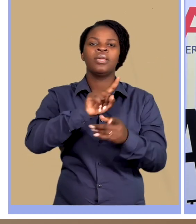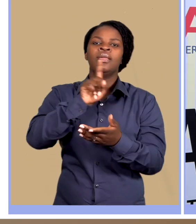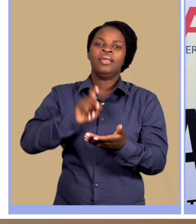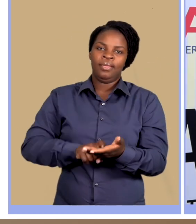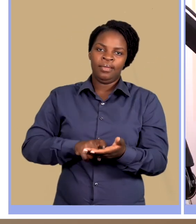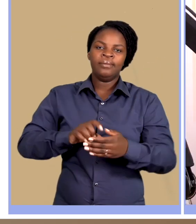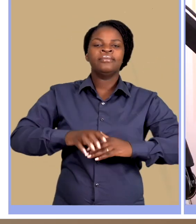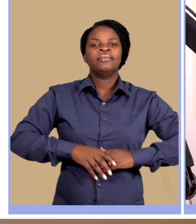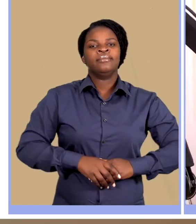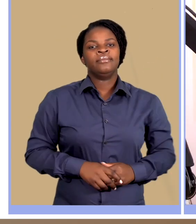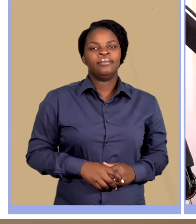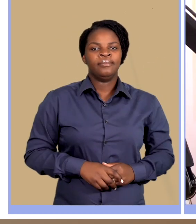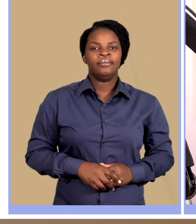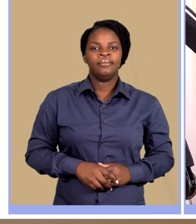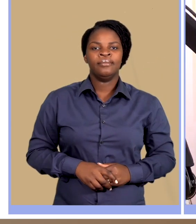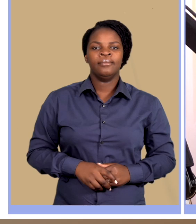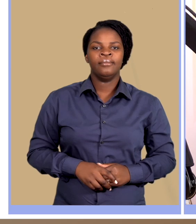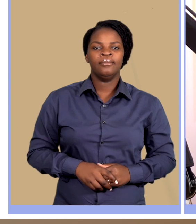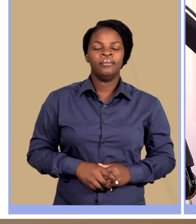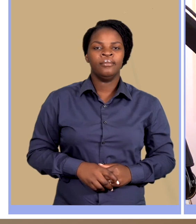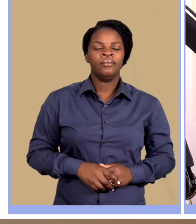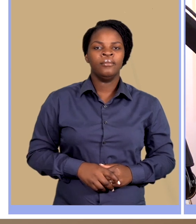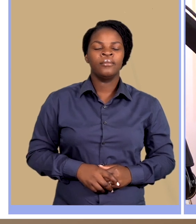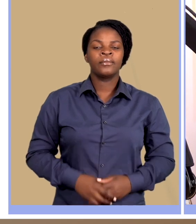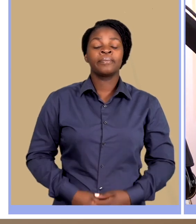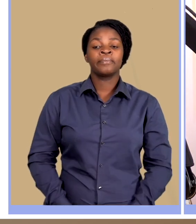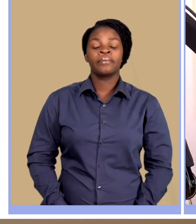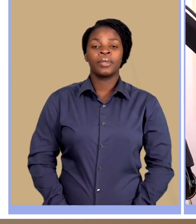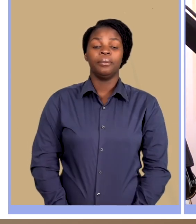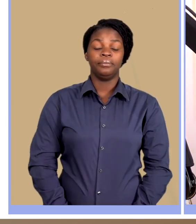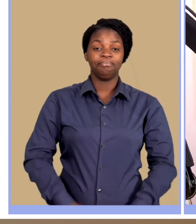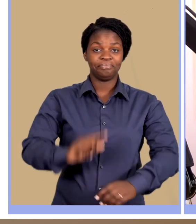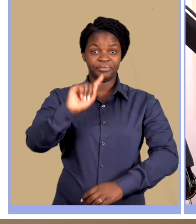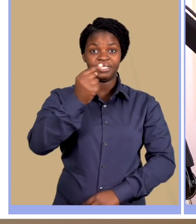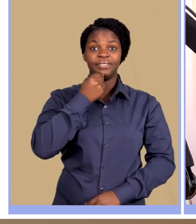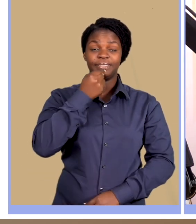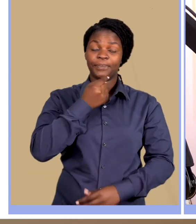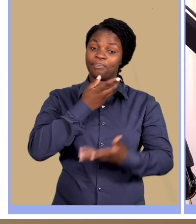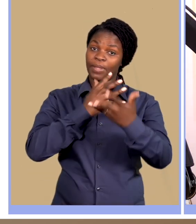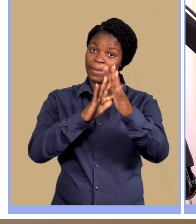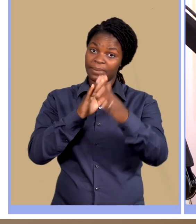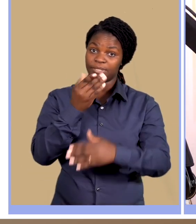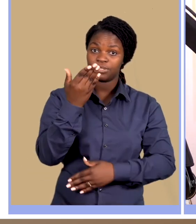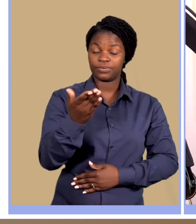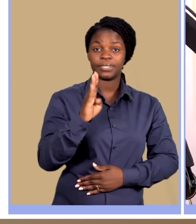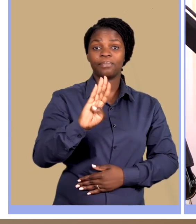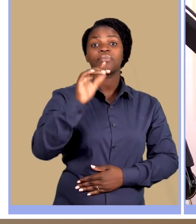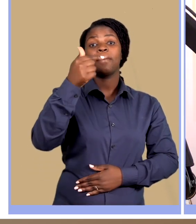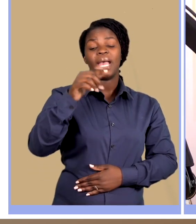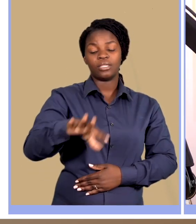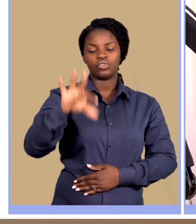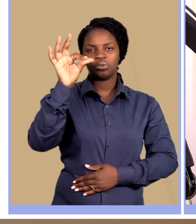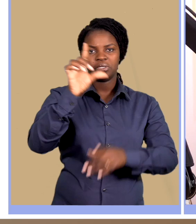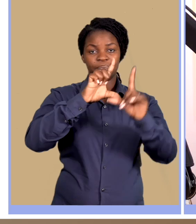e urbanas? Muito bem. Penso que primeiro tenho de o parabenizar pela escolha do tema,